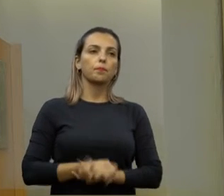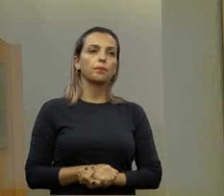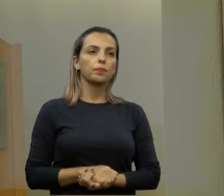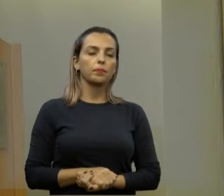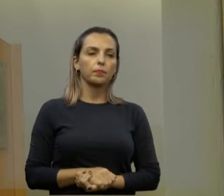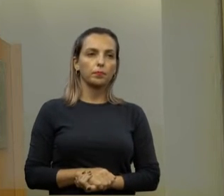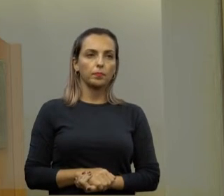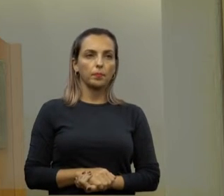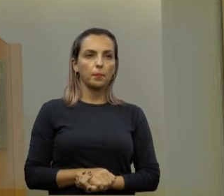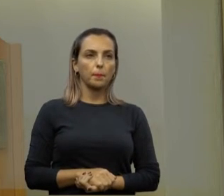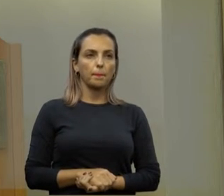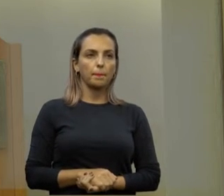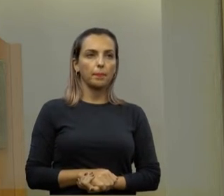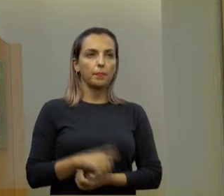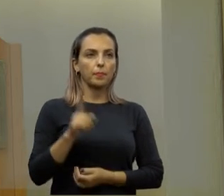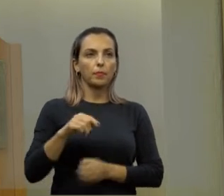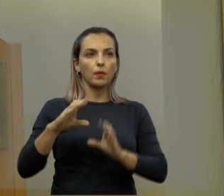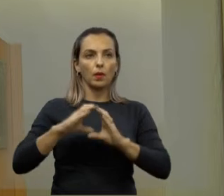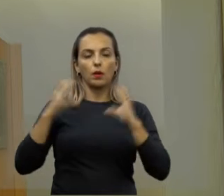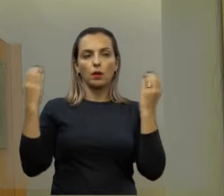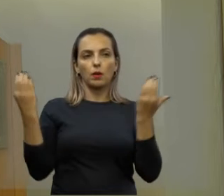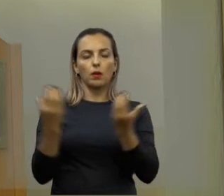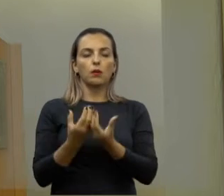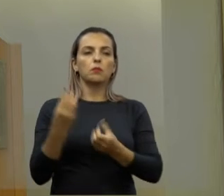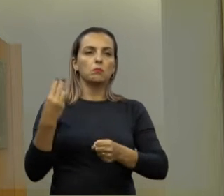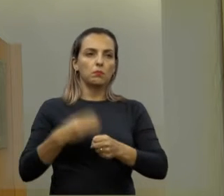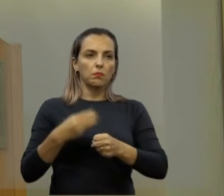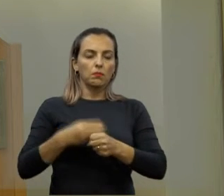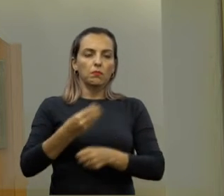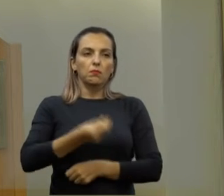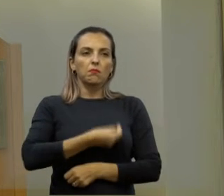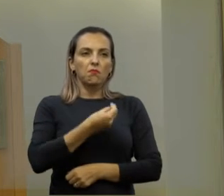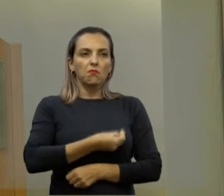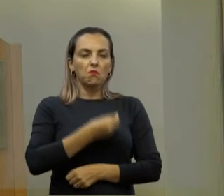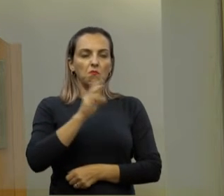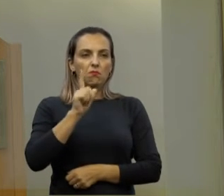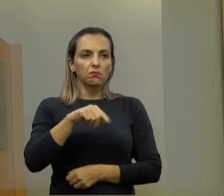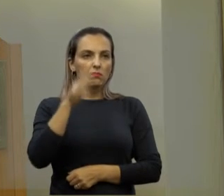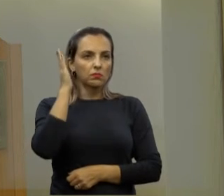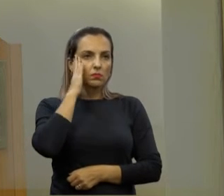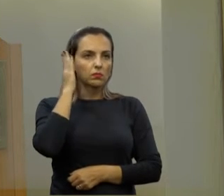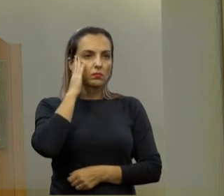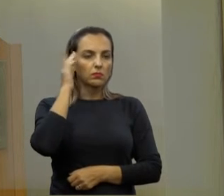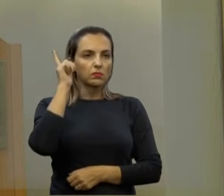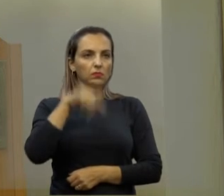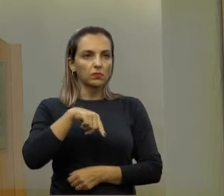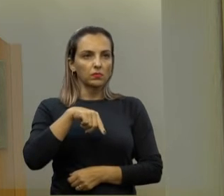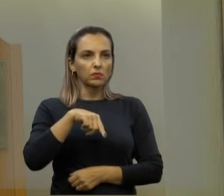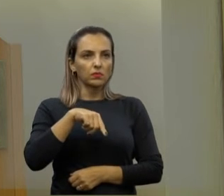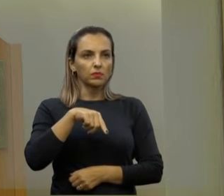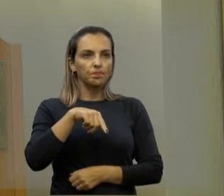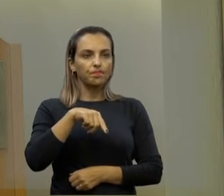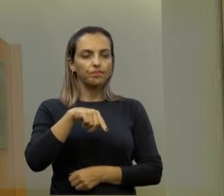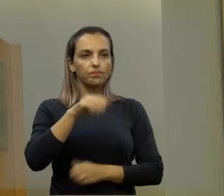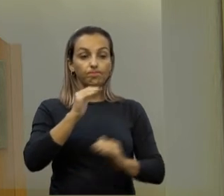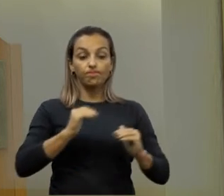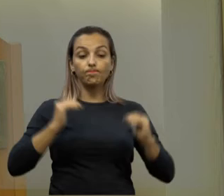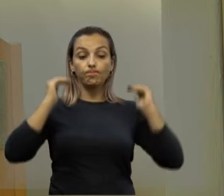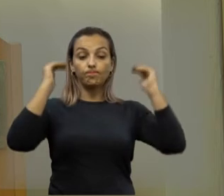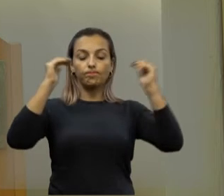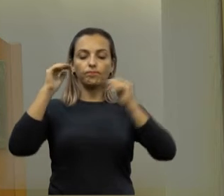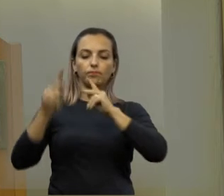quem é que já participou de uma conferência Municipal sabe que a conferência Municipal ela é o ápice da